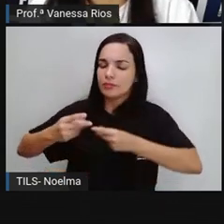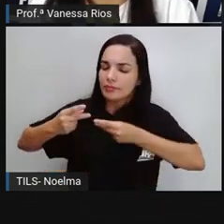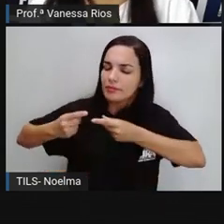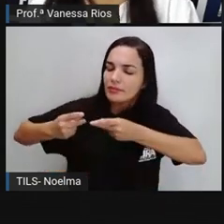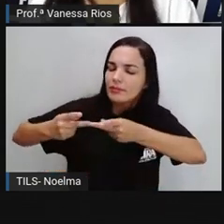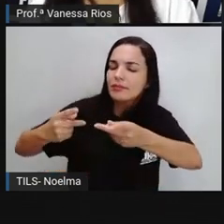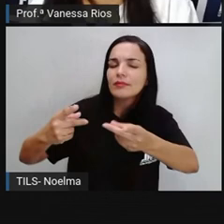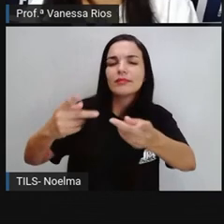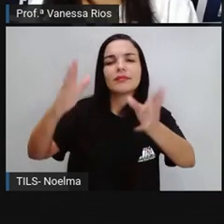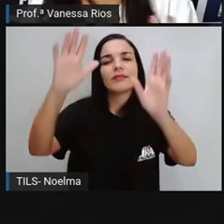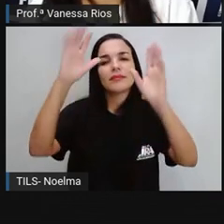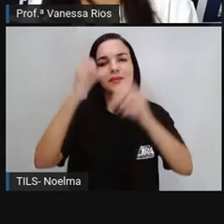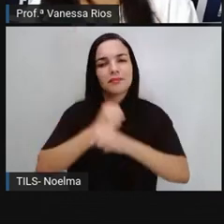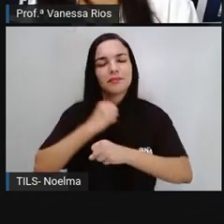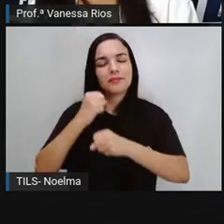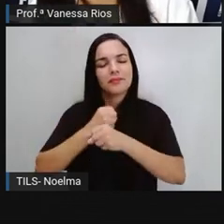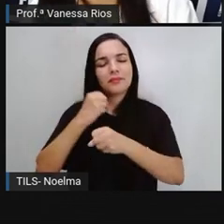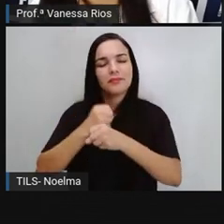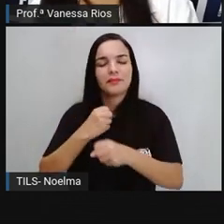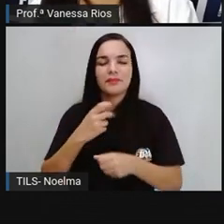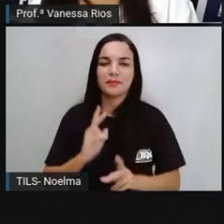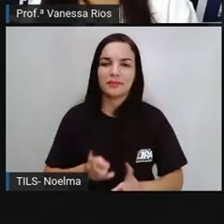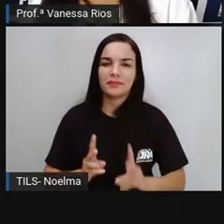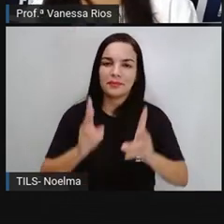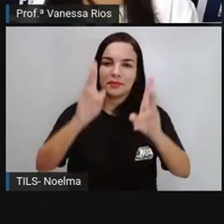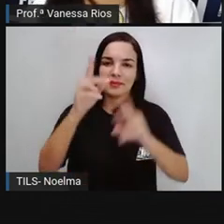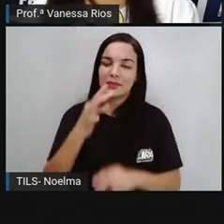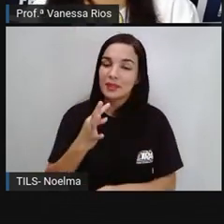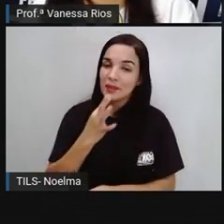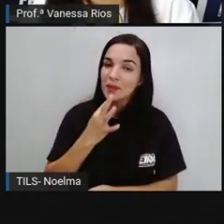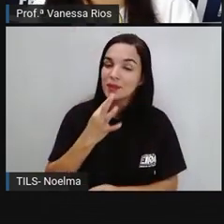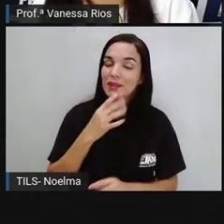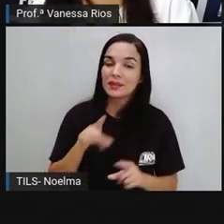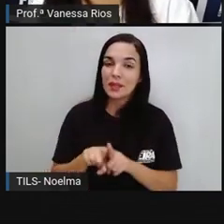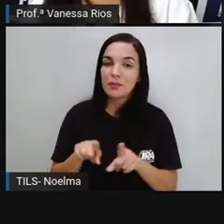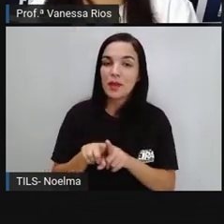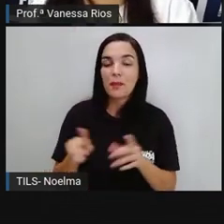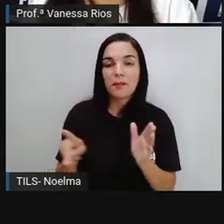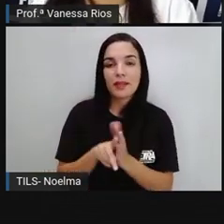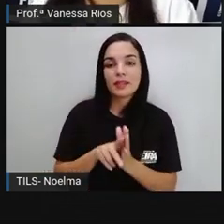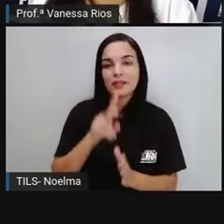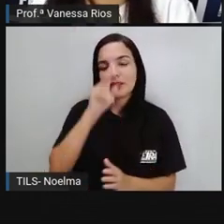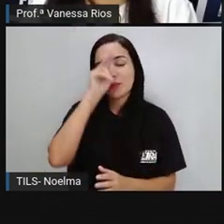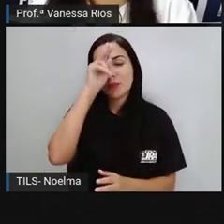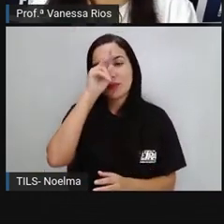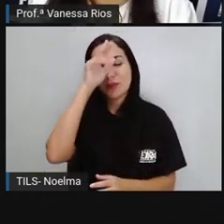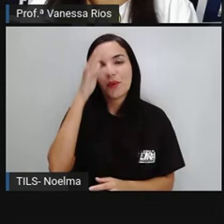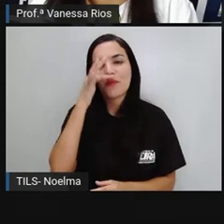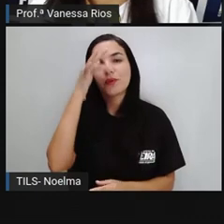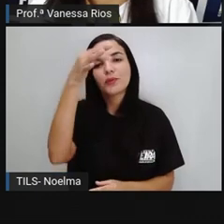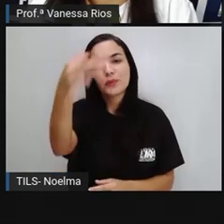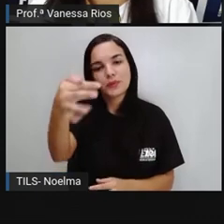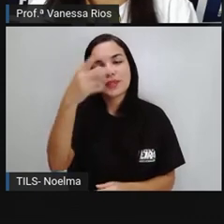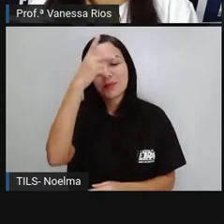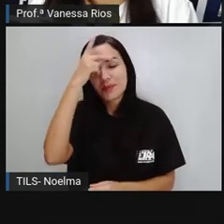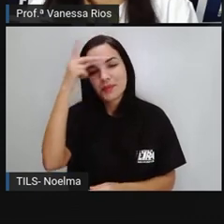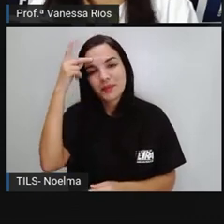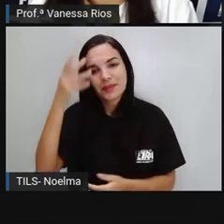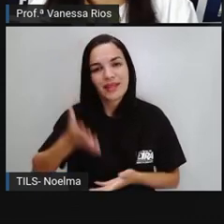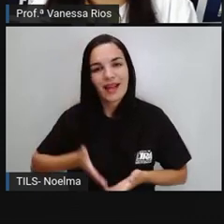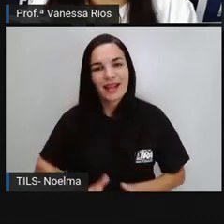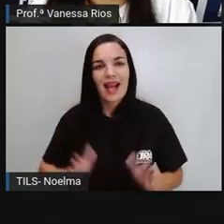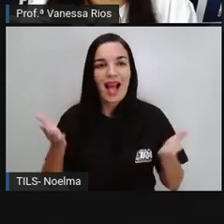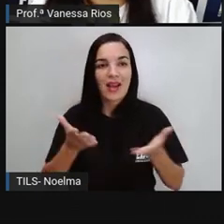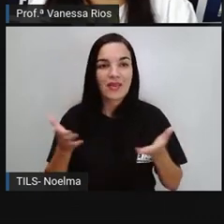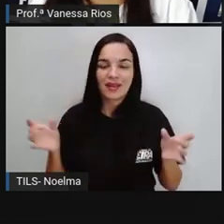ó, por muitos anos e possam ser conhecidos aí pelas futuras gerações. Para